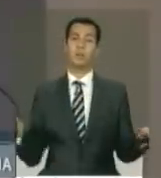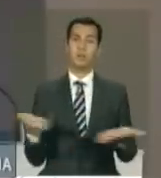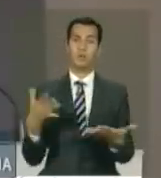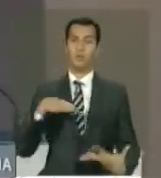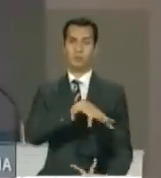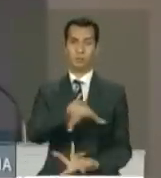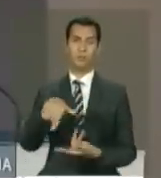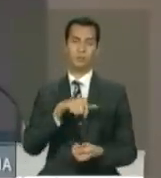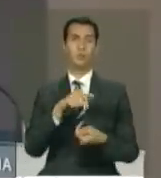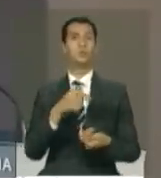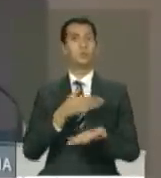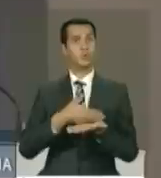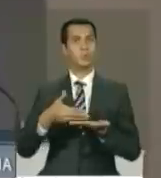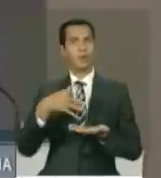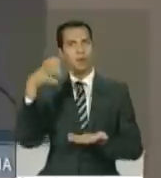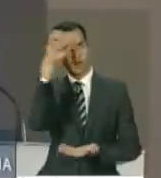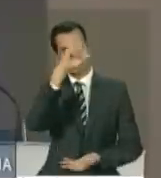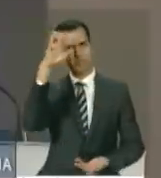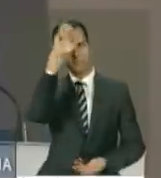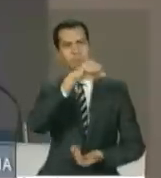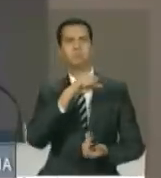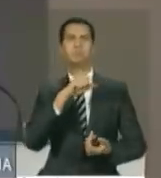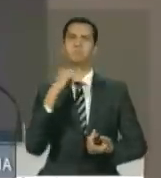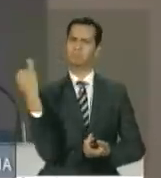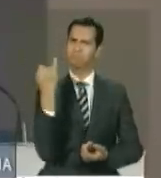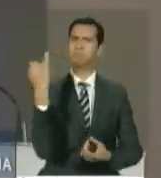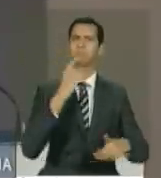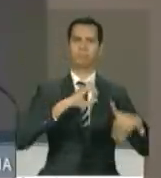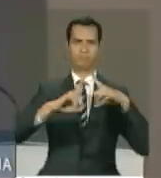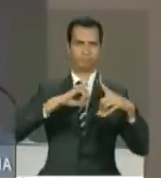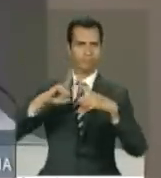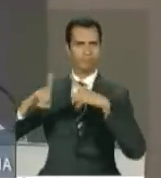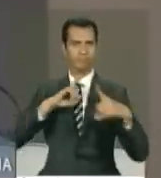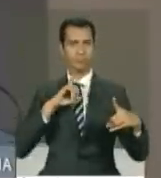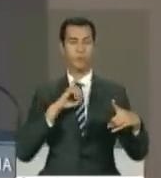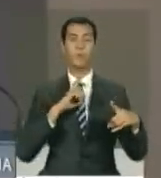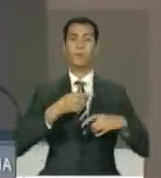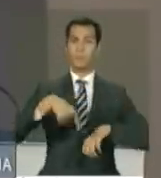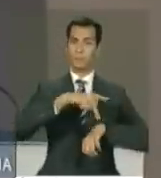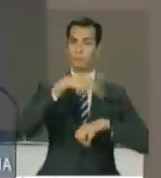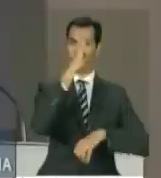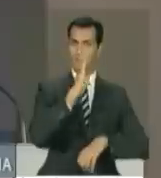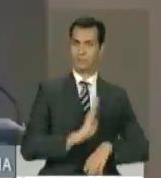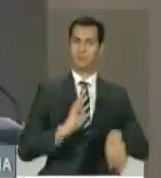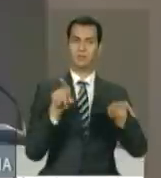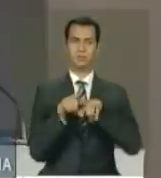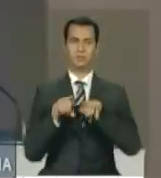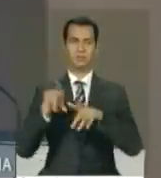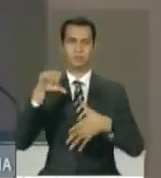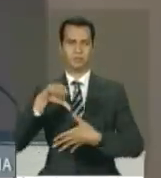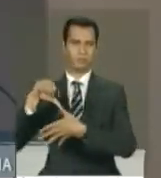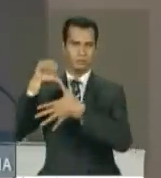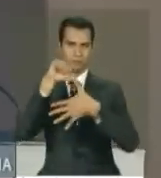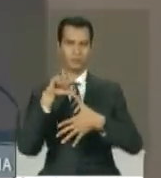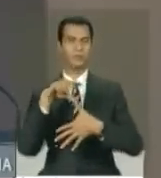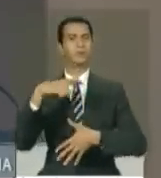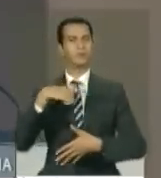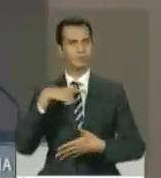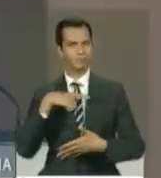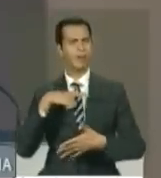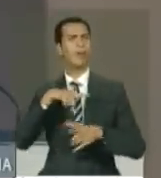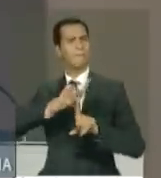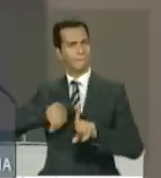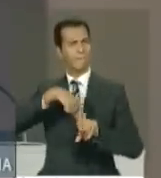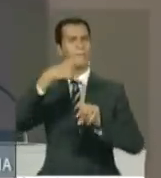reaprender a importância do diálogo, o Brasil e a América do Sul têm algo mais a oferecer além